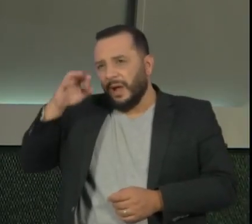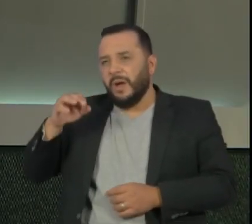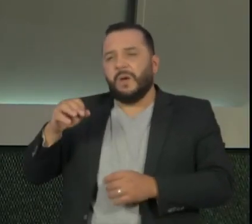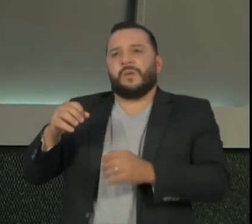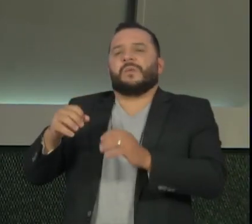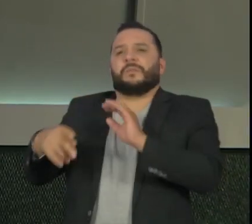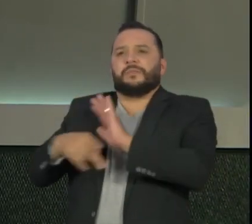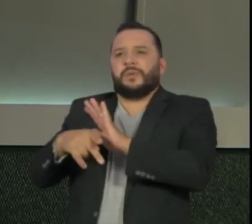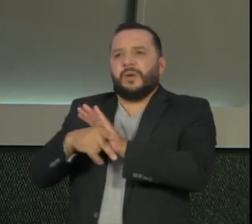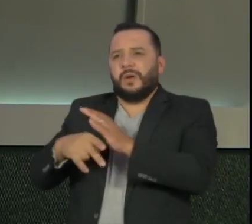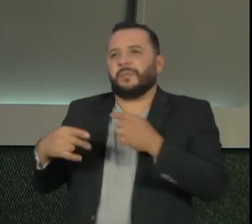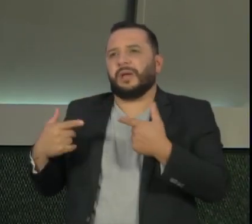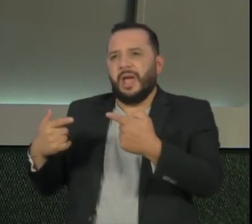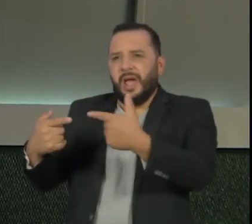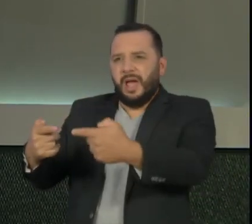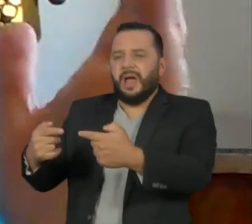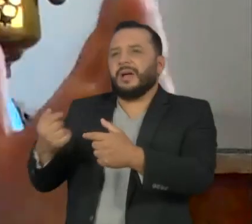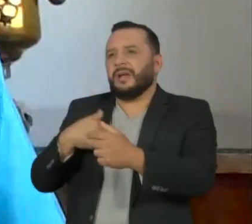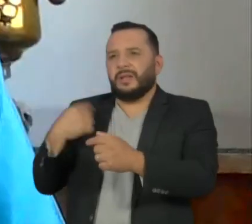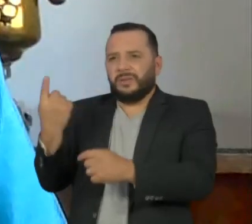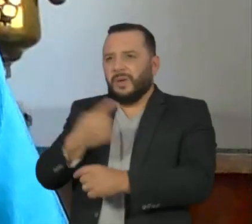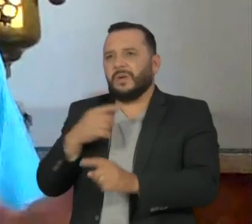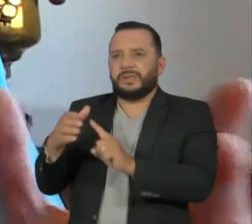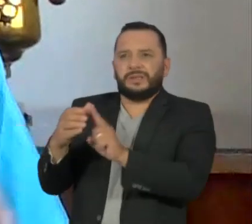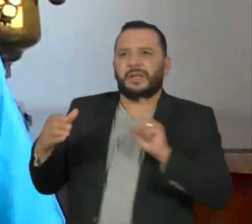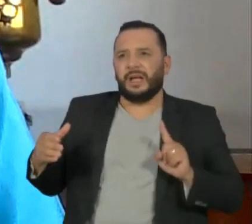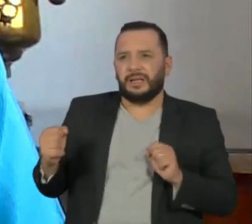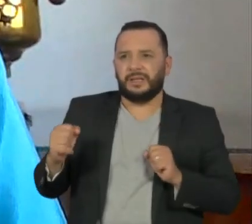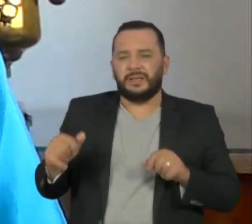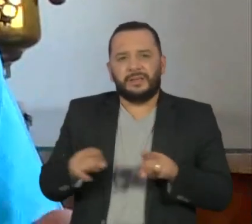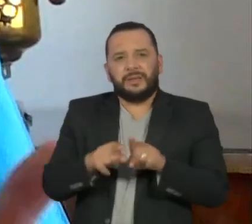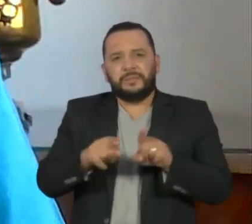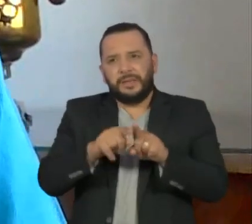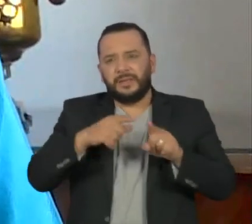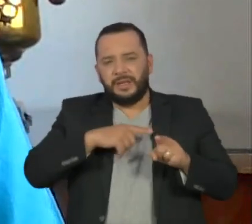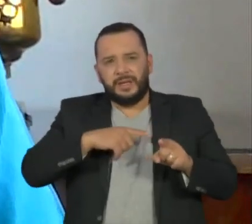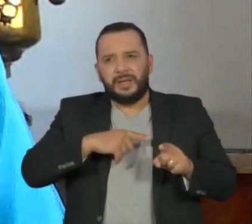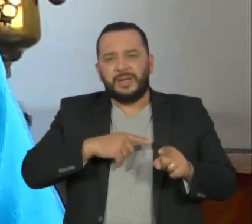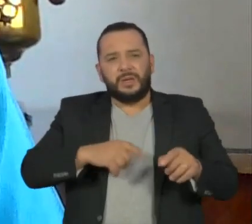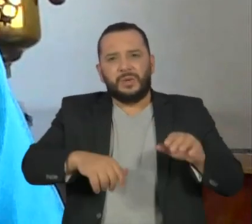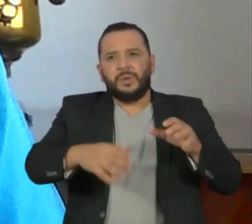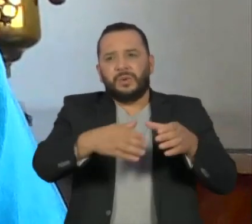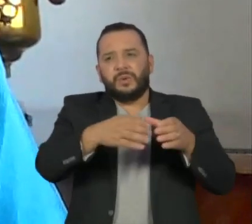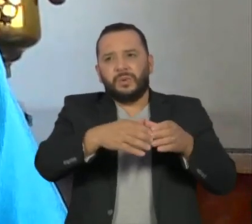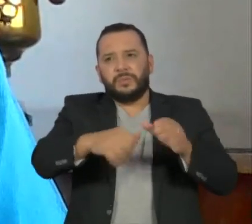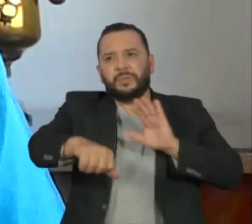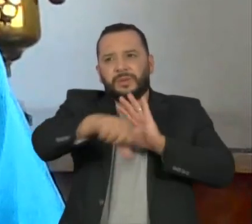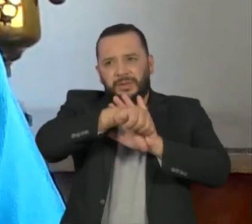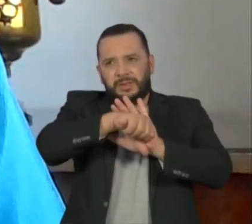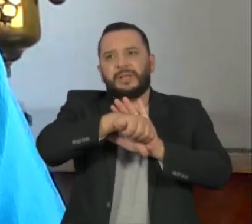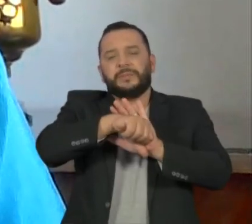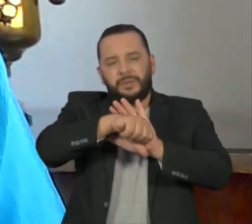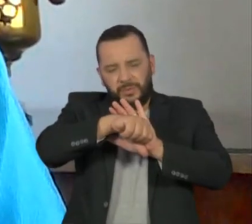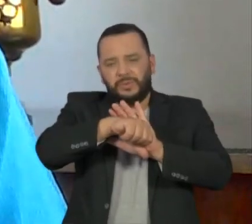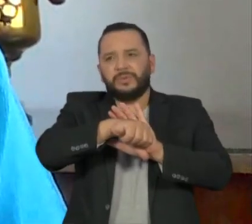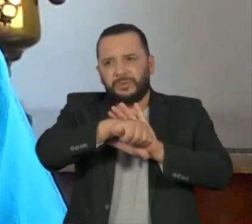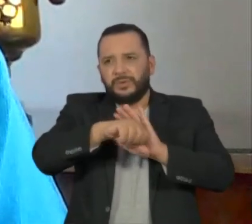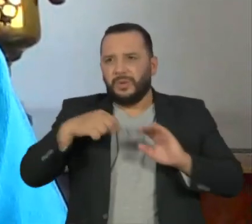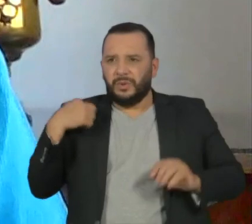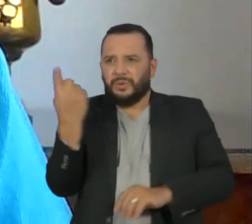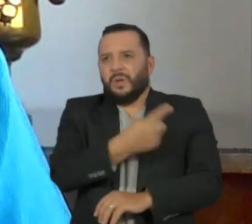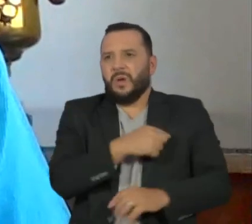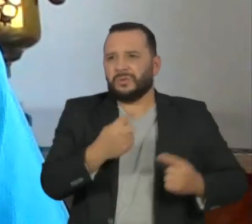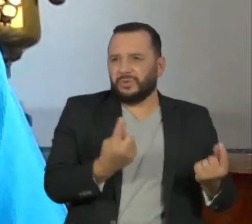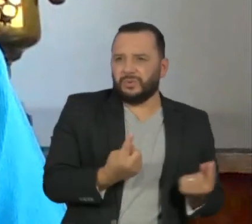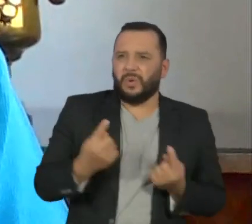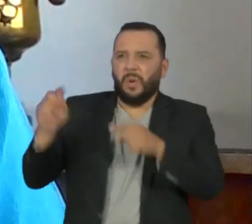deveríamos lutar contra, sei lá, os terroristas. Sempre nós, a primeira pessoa do plural. Aqui